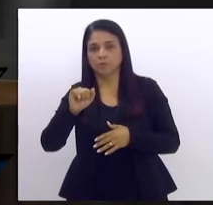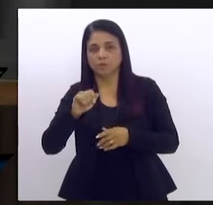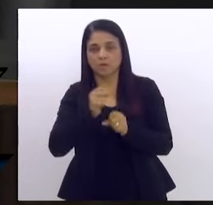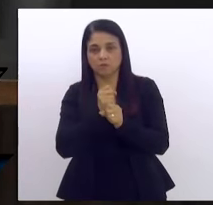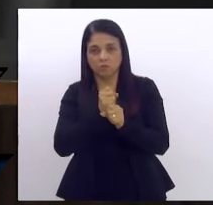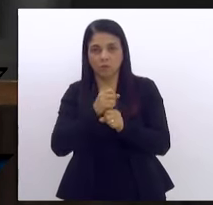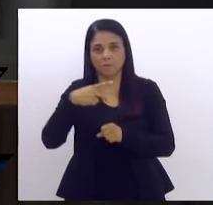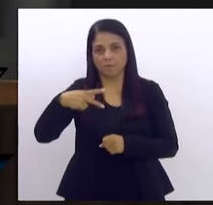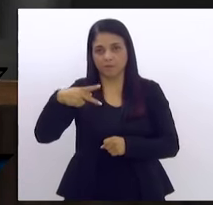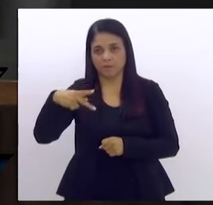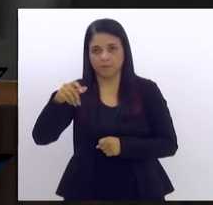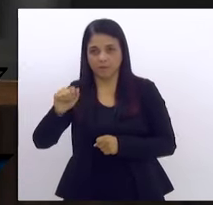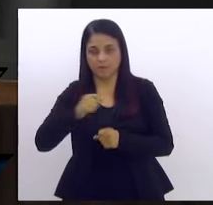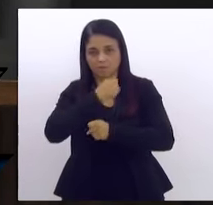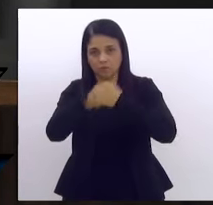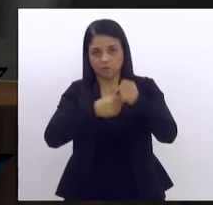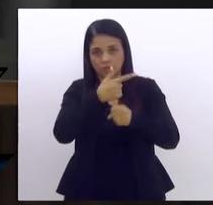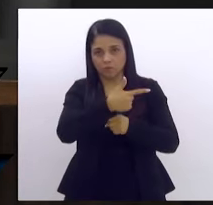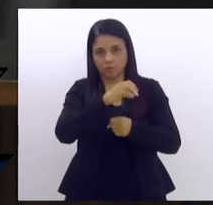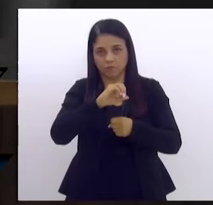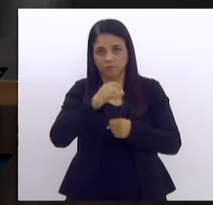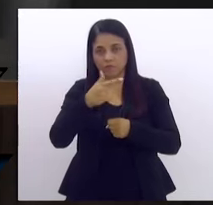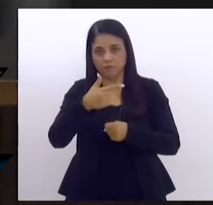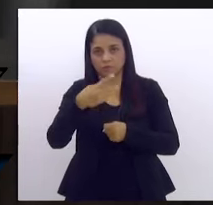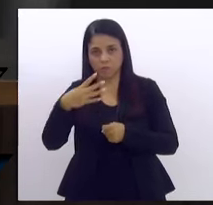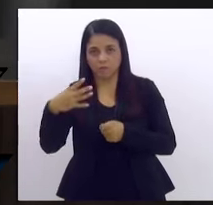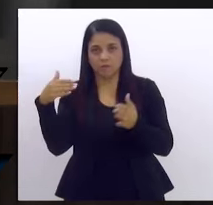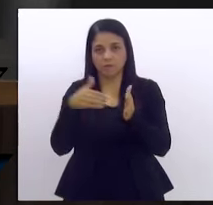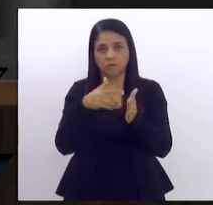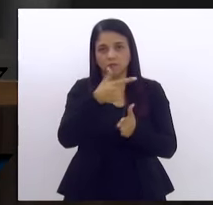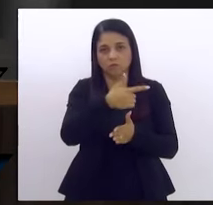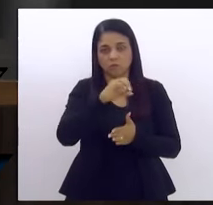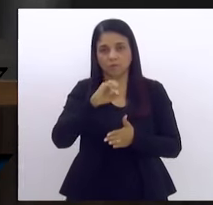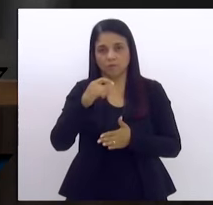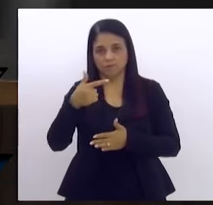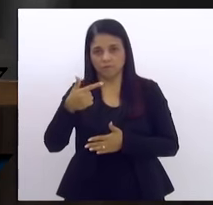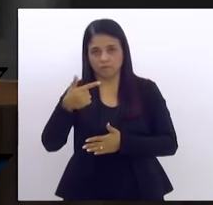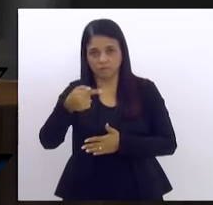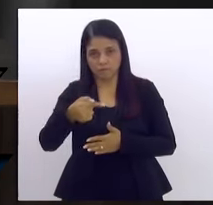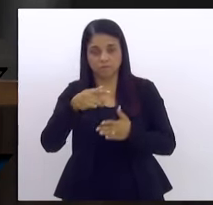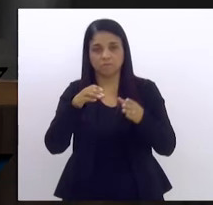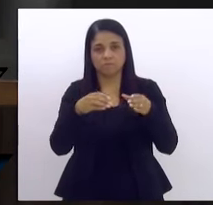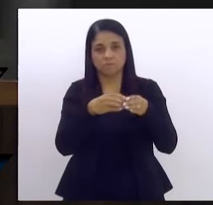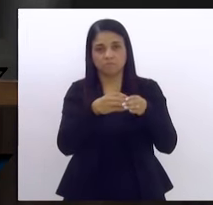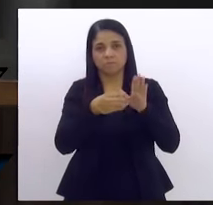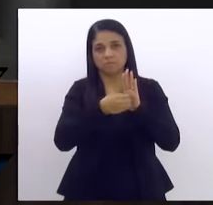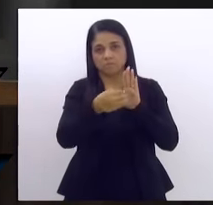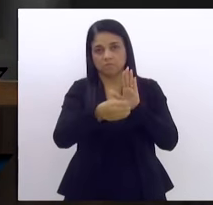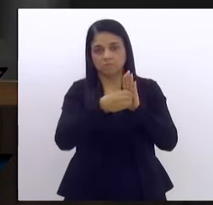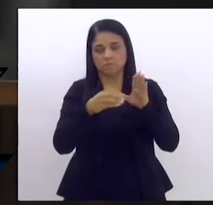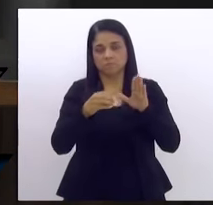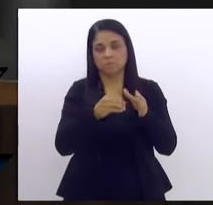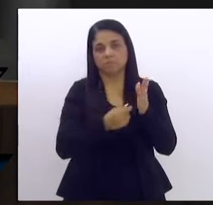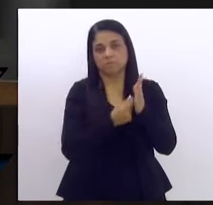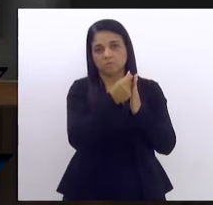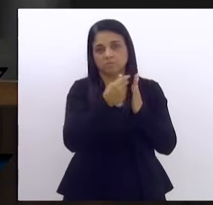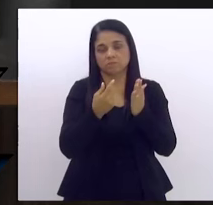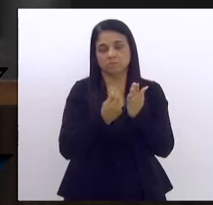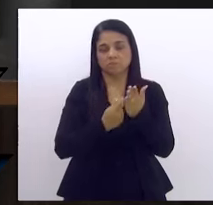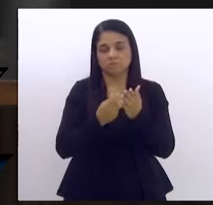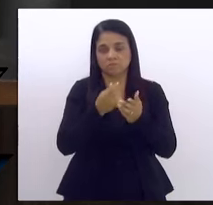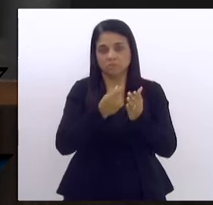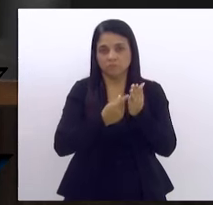para o período de 2024 a 2027. Parecer da Comissão de Orçamento, Finanças, Fiscalização Financeira e